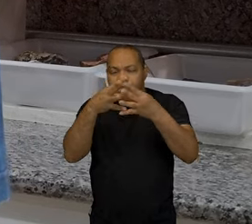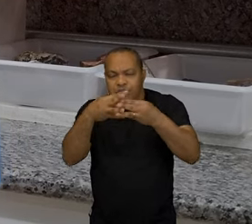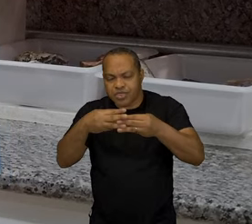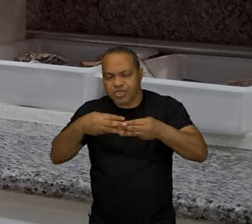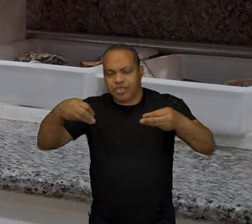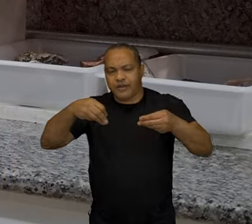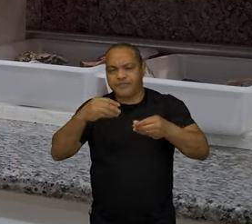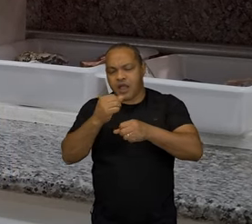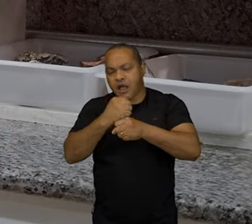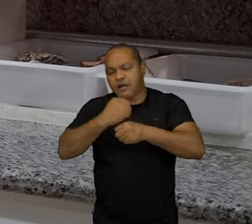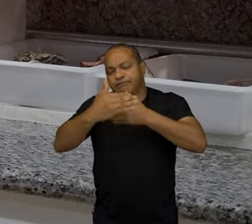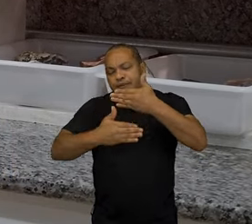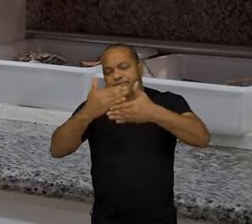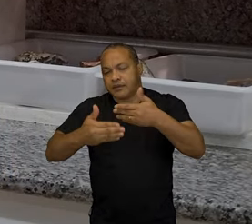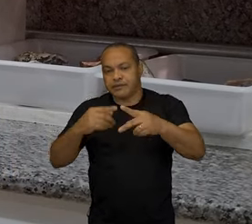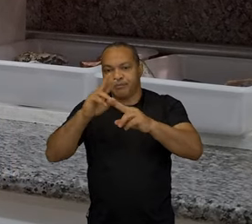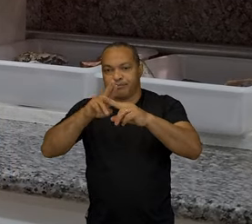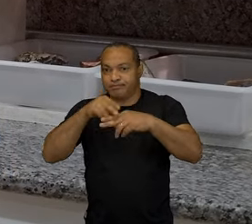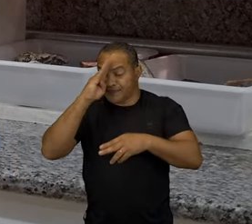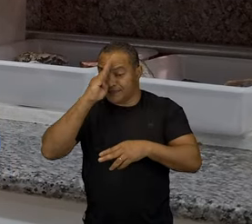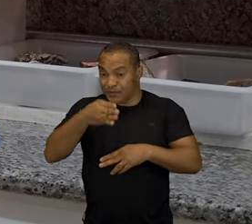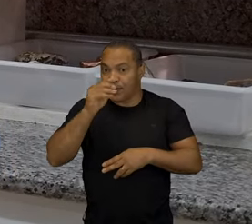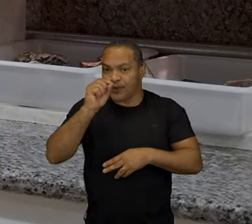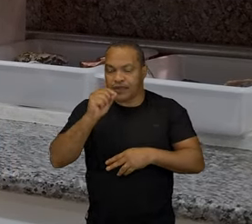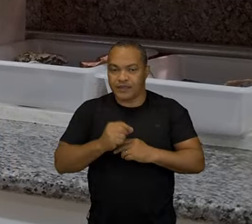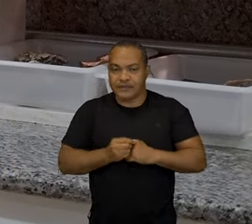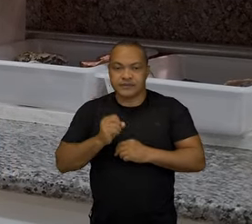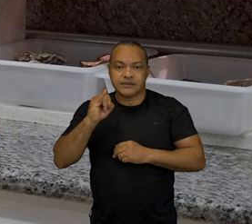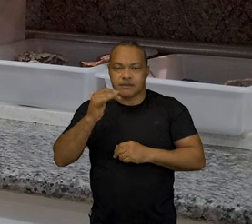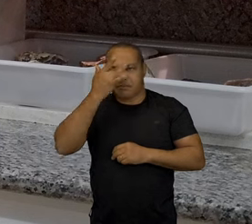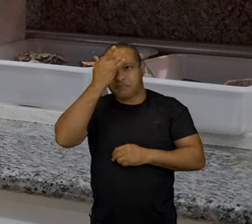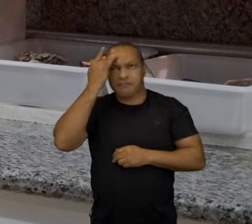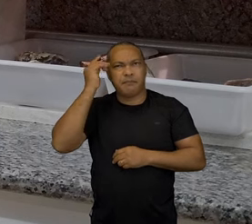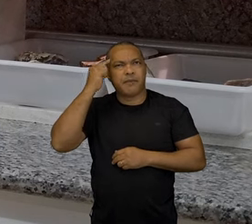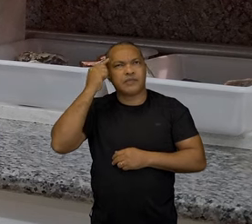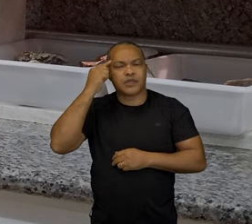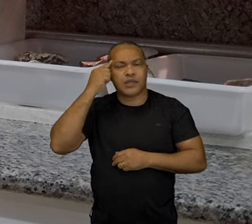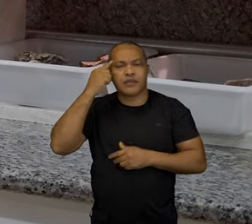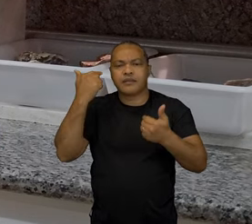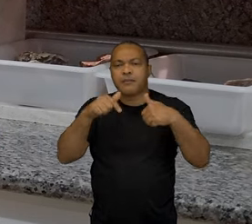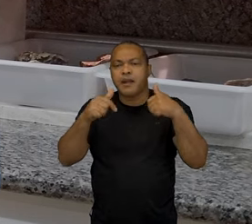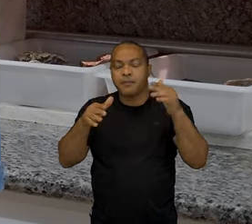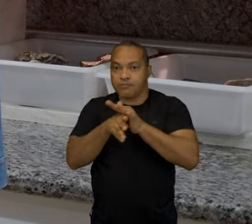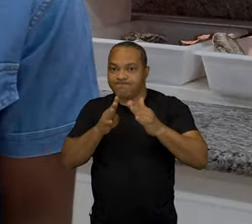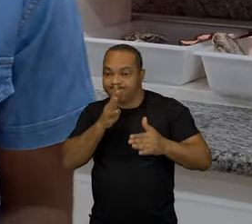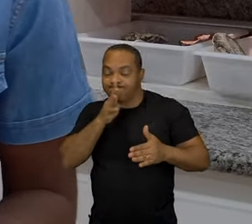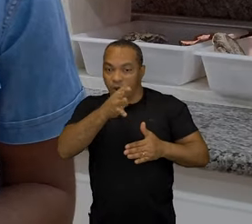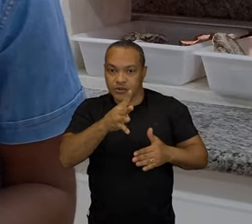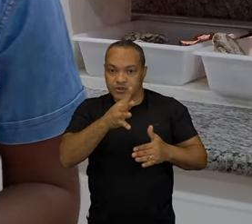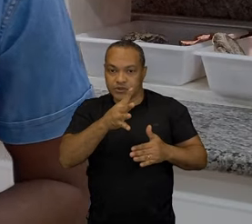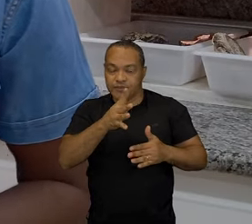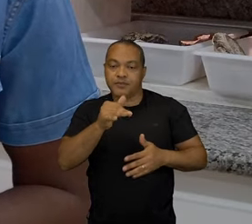bacia hidrográfica ao longo dos anos. Principalmente quando a gente pensa em atividades de alto impacto. Então,